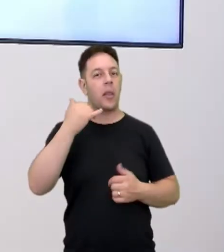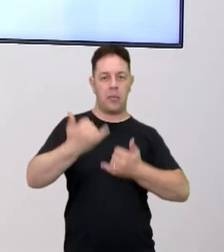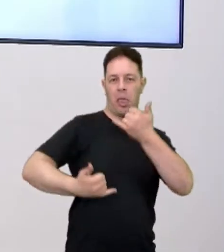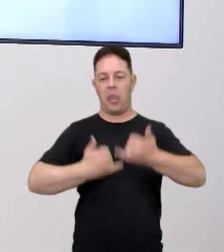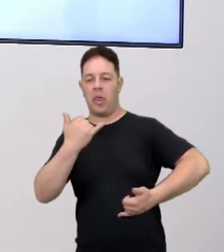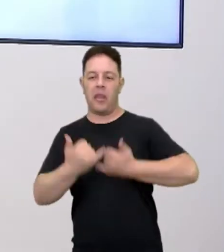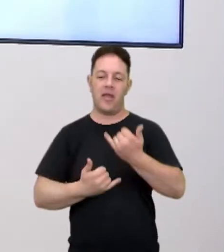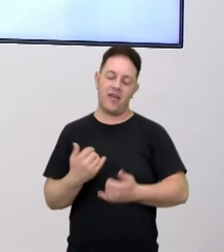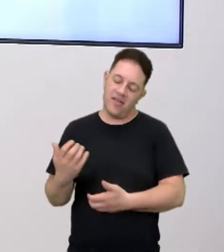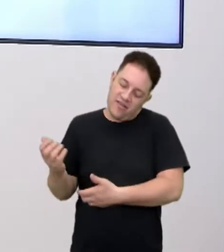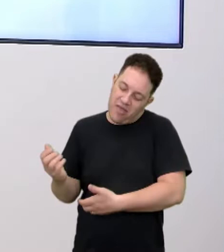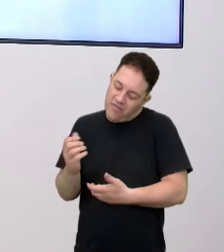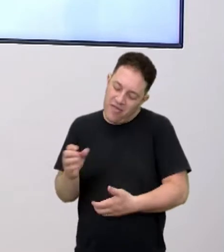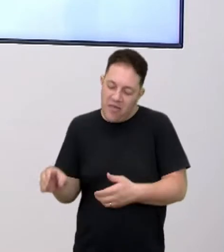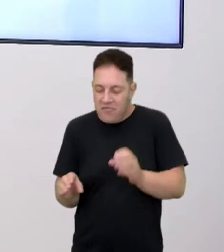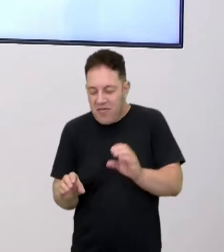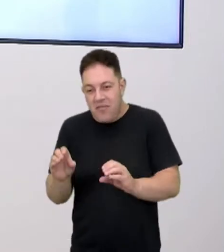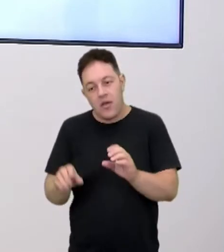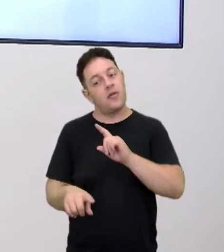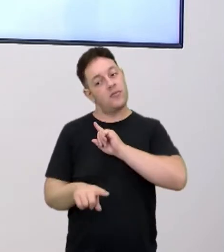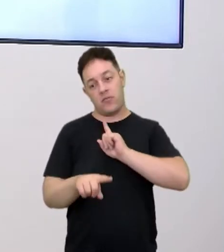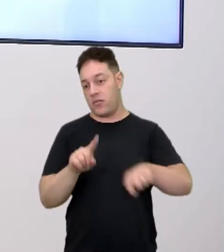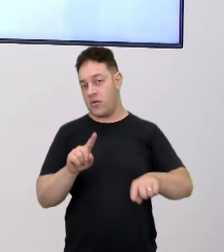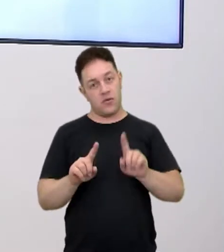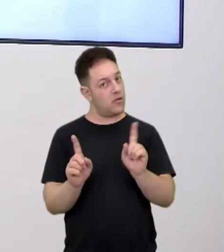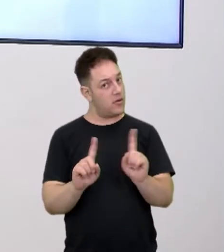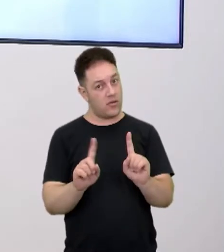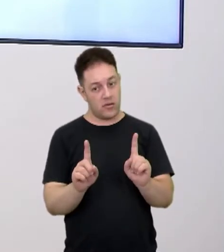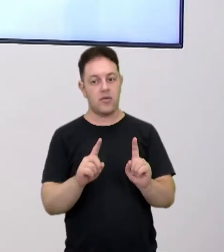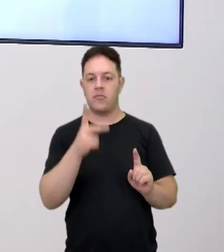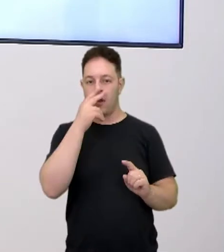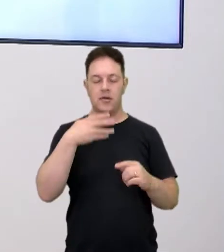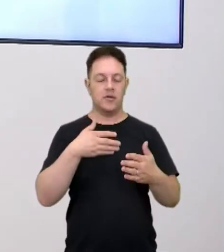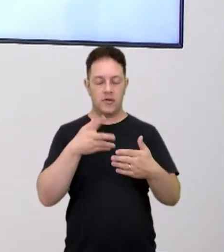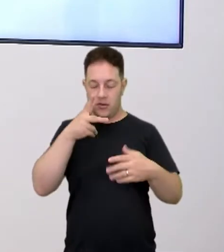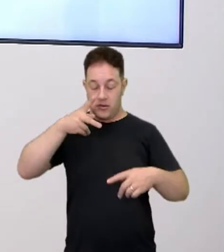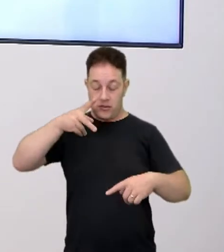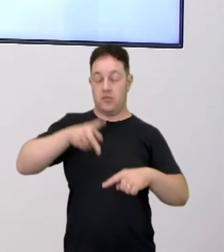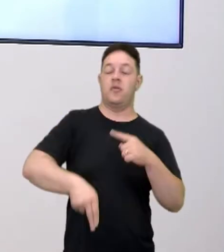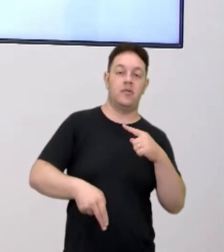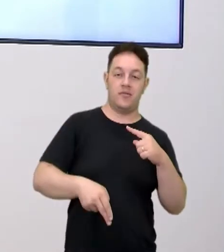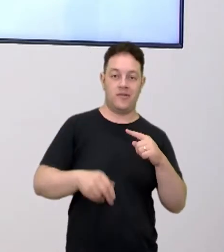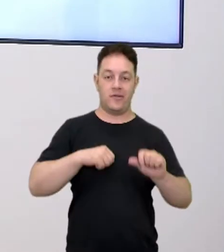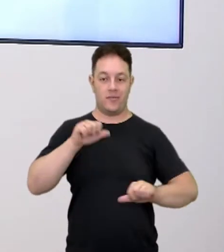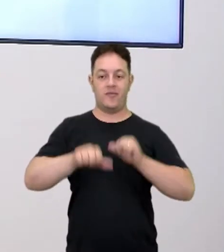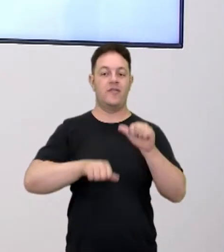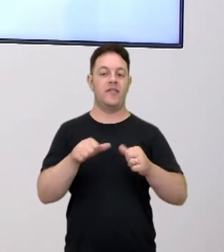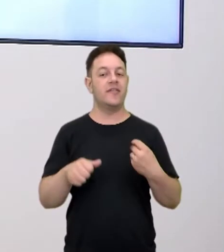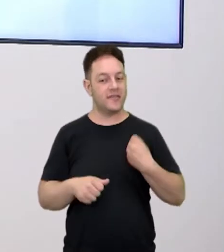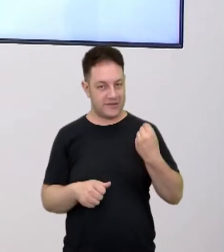brincar de bonecas, por exemplo. Então, você tem essa ruptura, muitas vezes, tá?